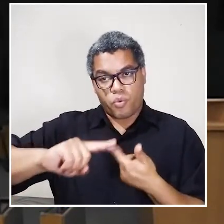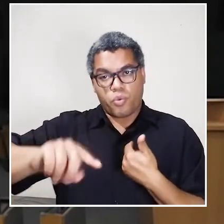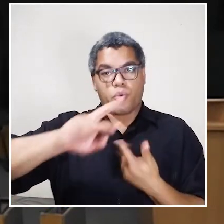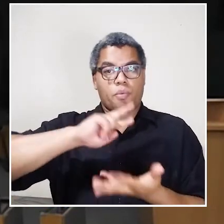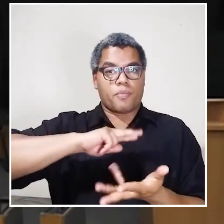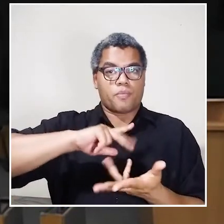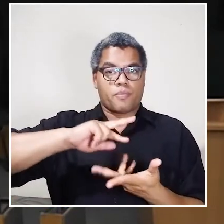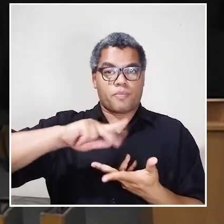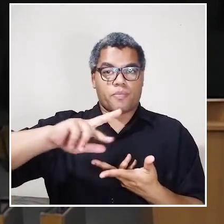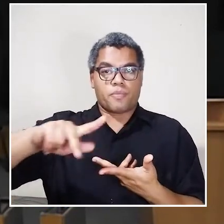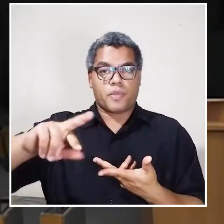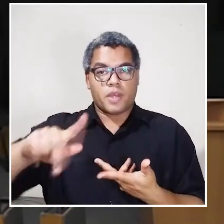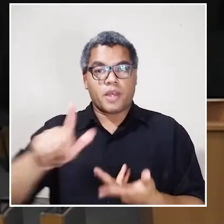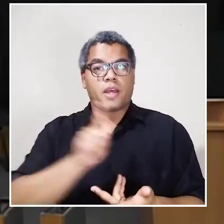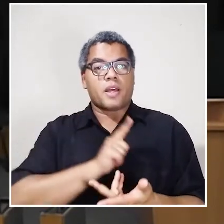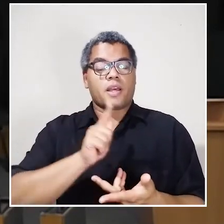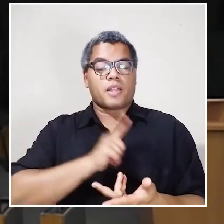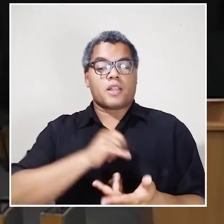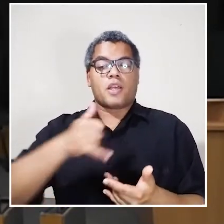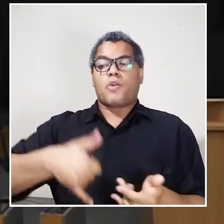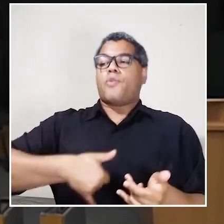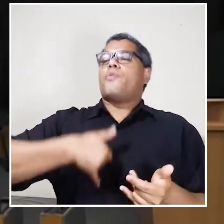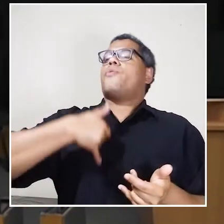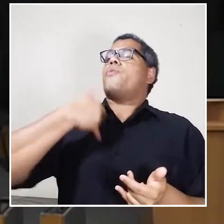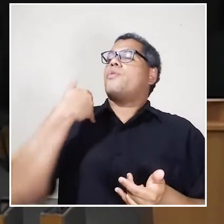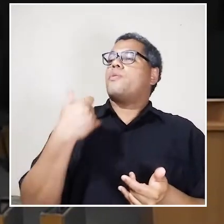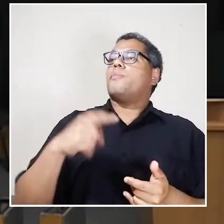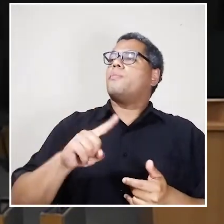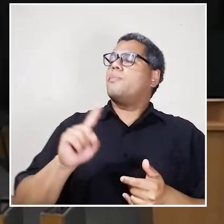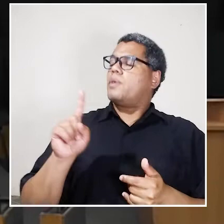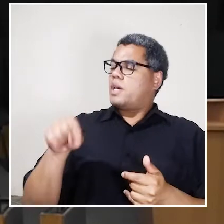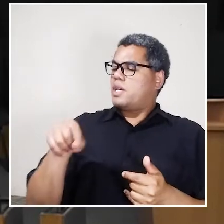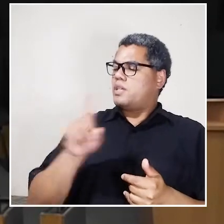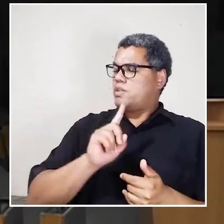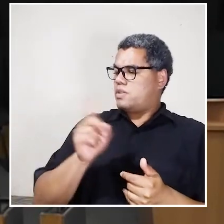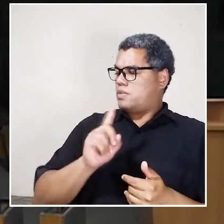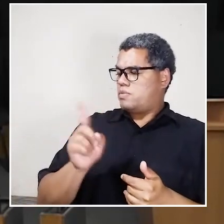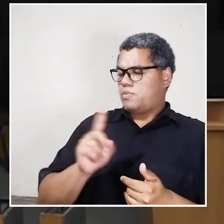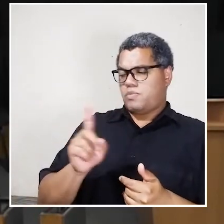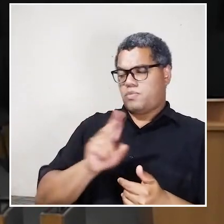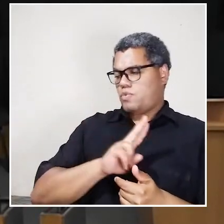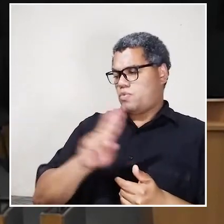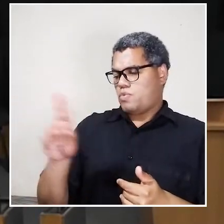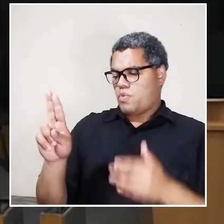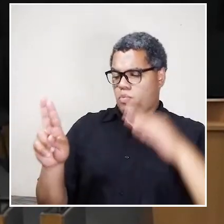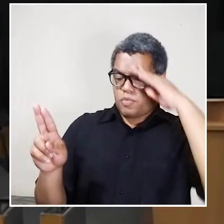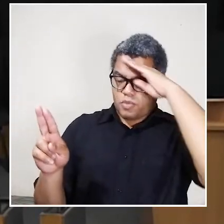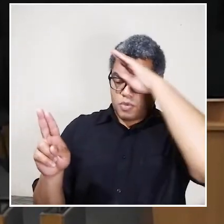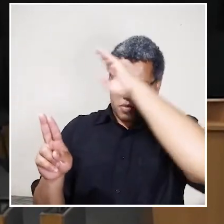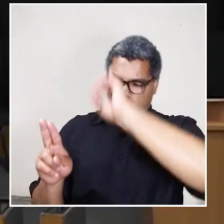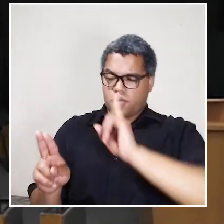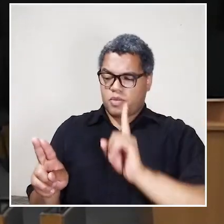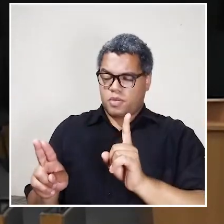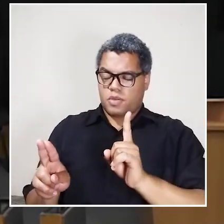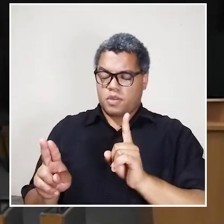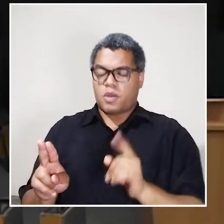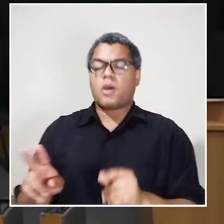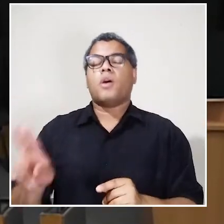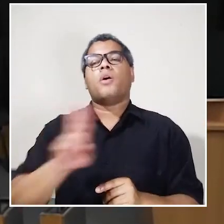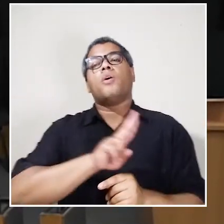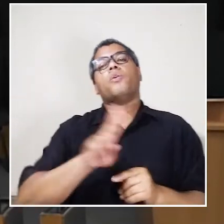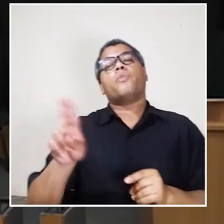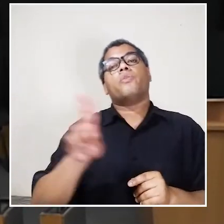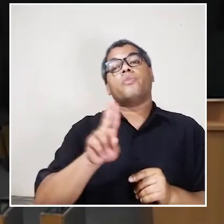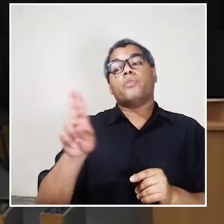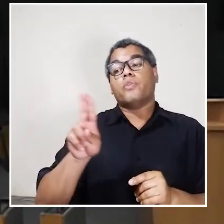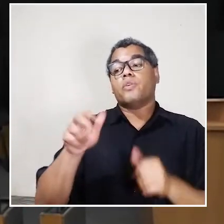prazer de assim declarar, mas esse não é o nome principal. O nome que está sobre nós somos o